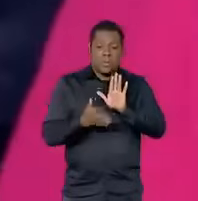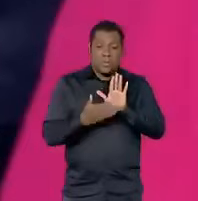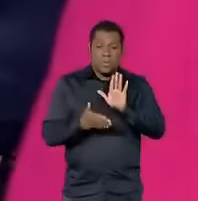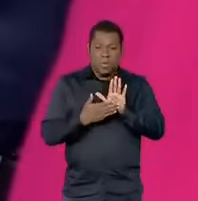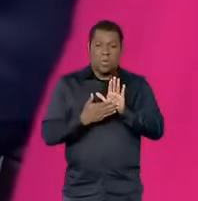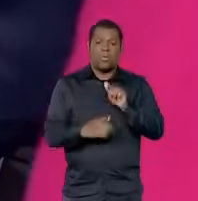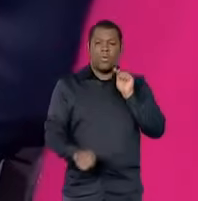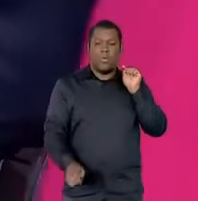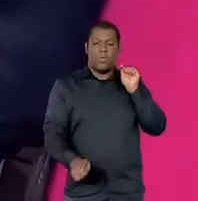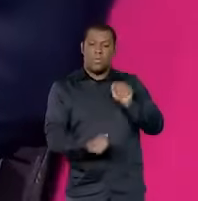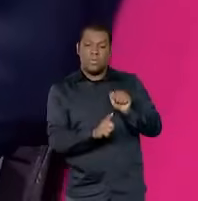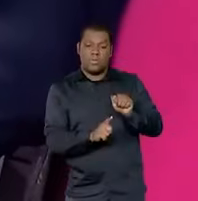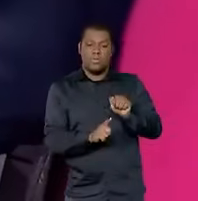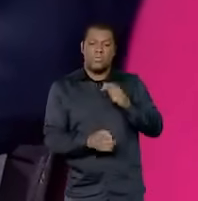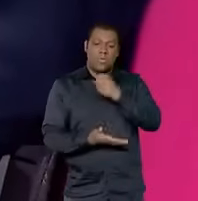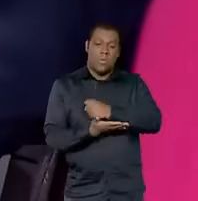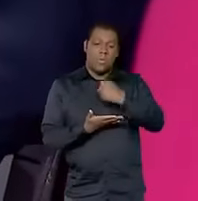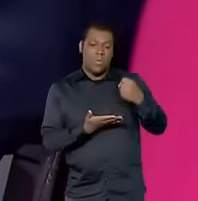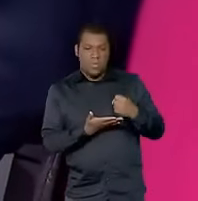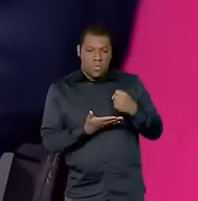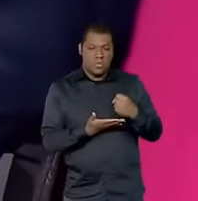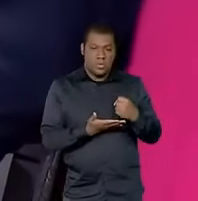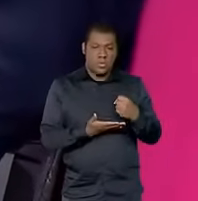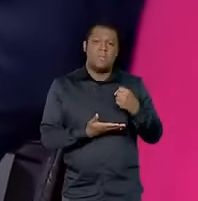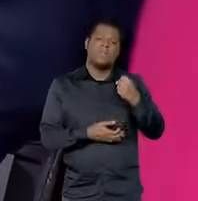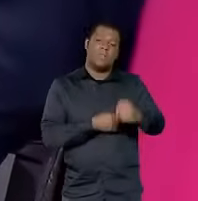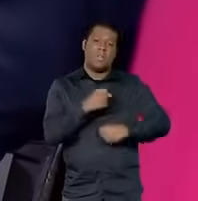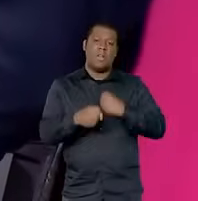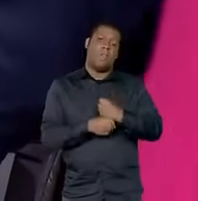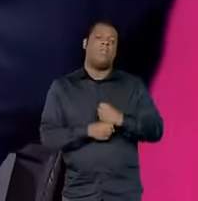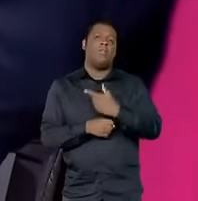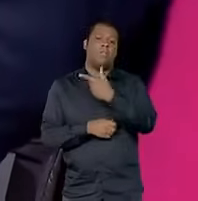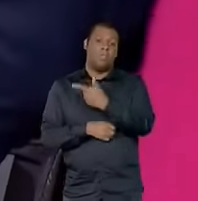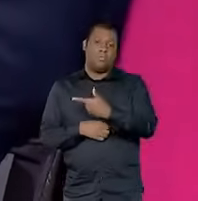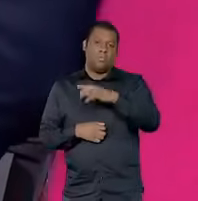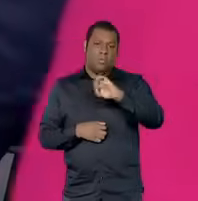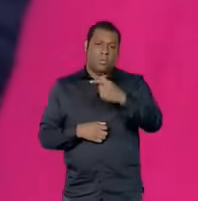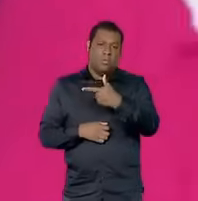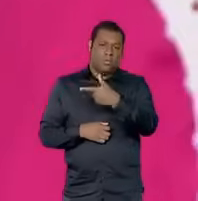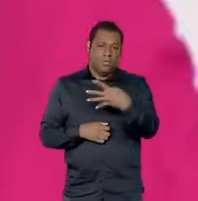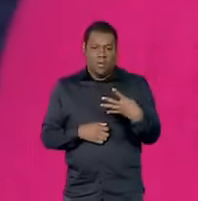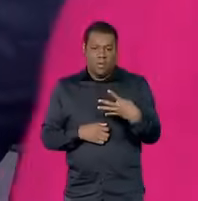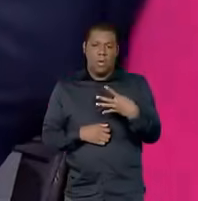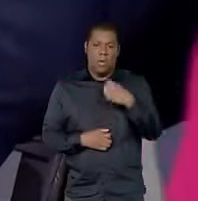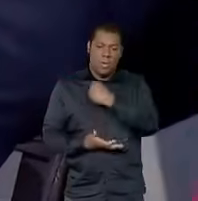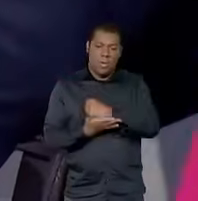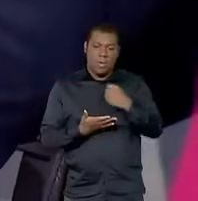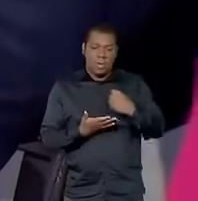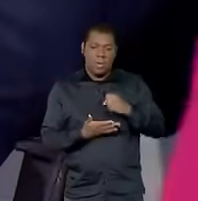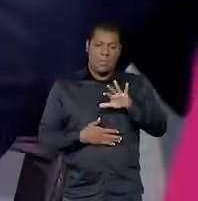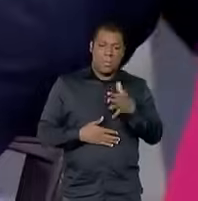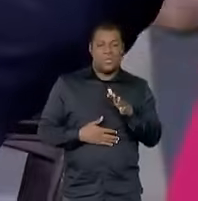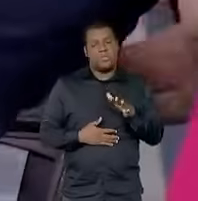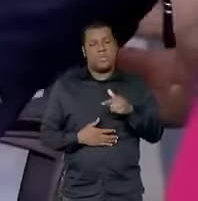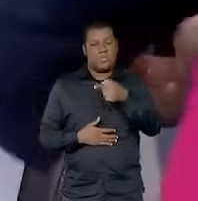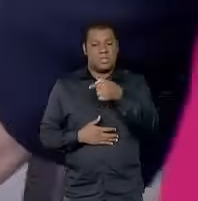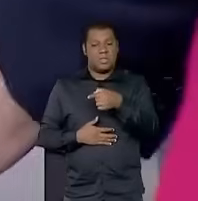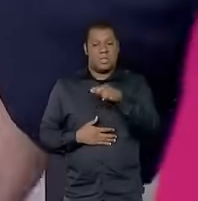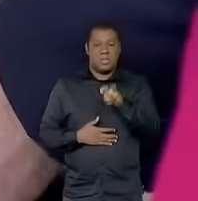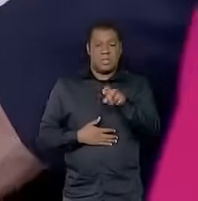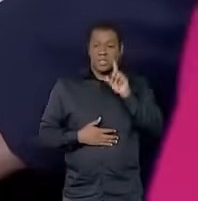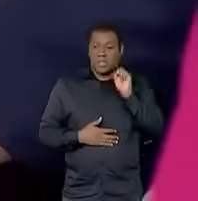que visa a contratação em 2024 de pelo menos 75